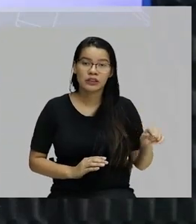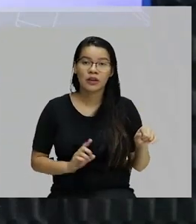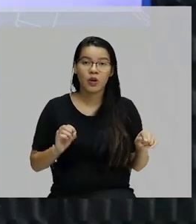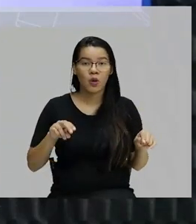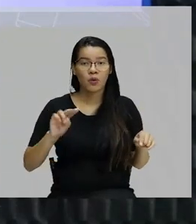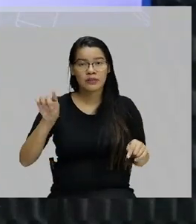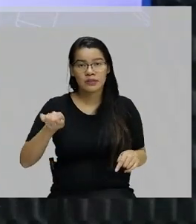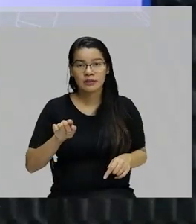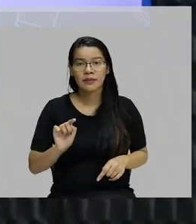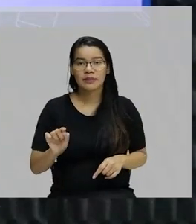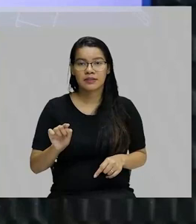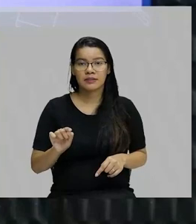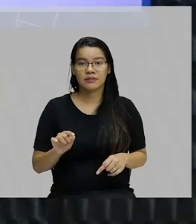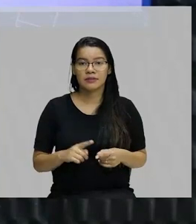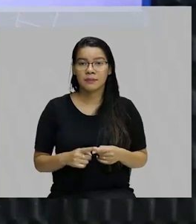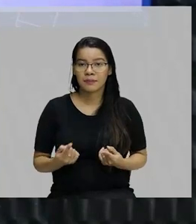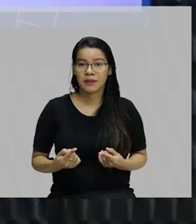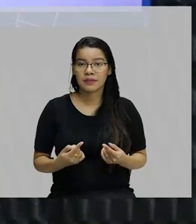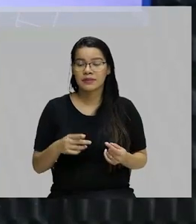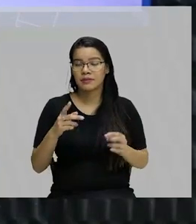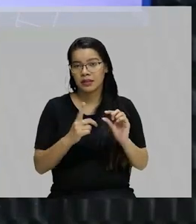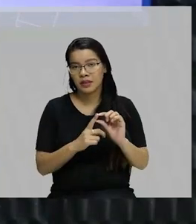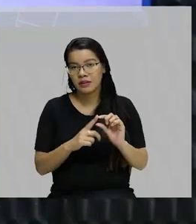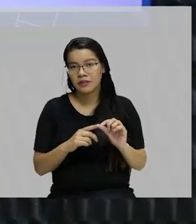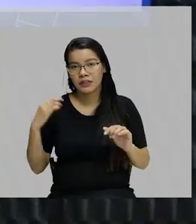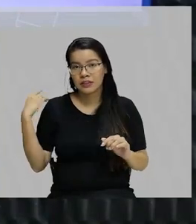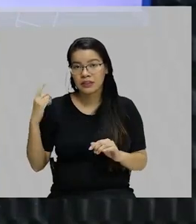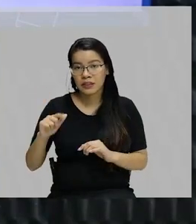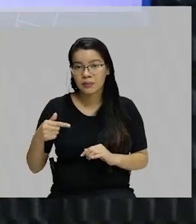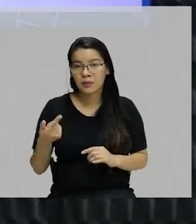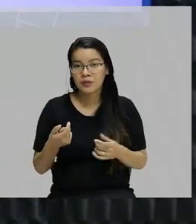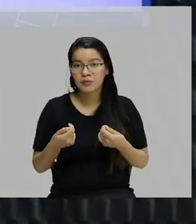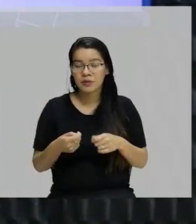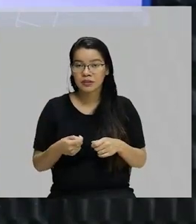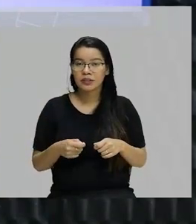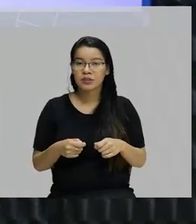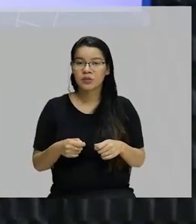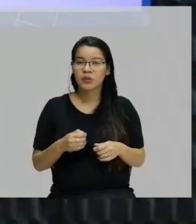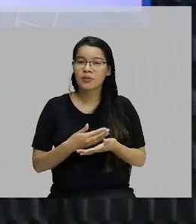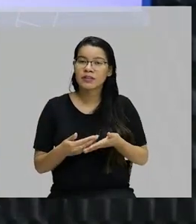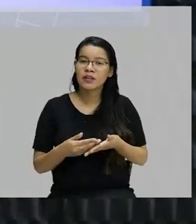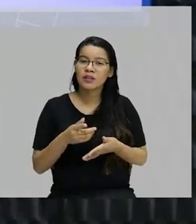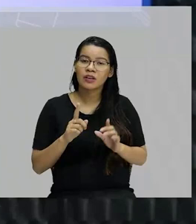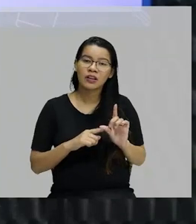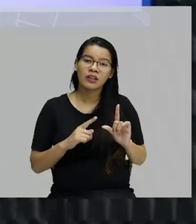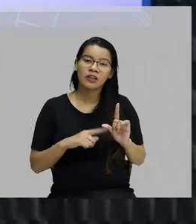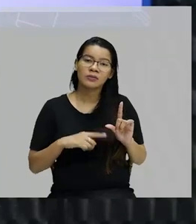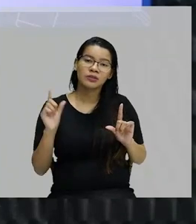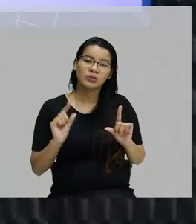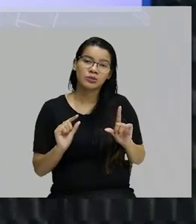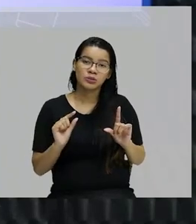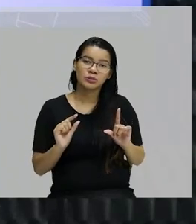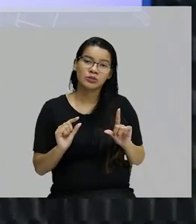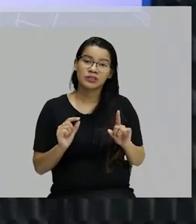aqui no caso né quando eh palavras que vem logo após devem começar com letra minúscula porque não foi iniciado uma nova